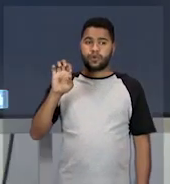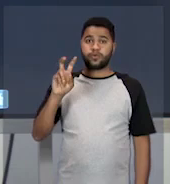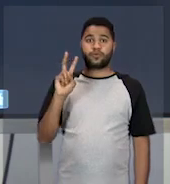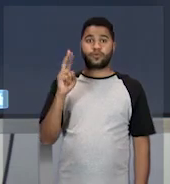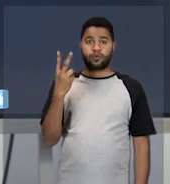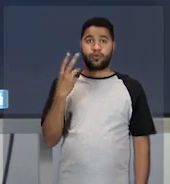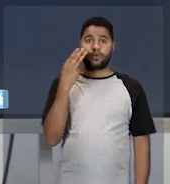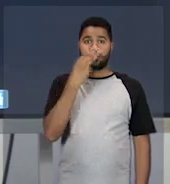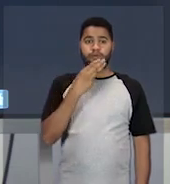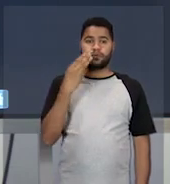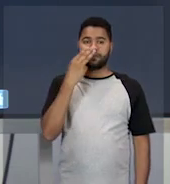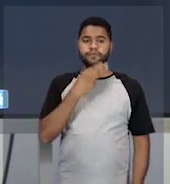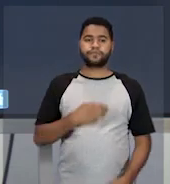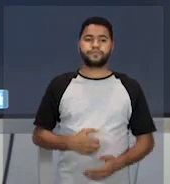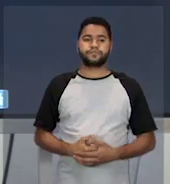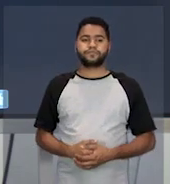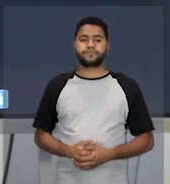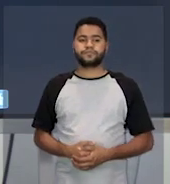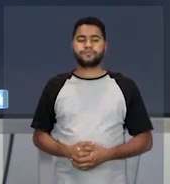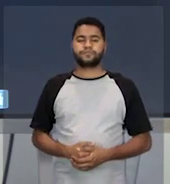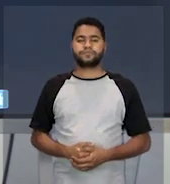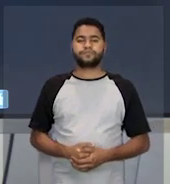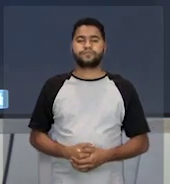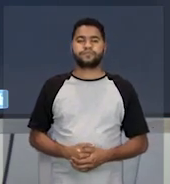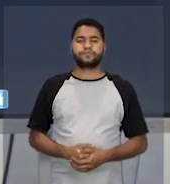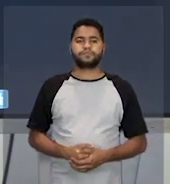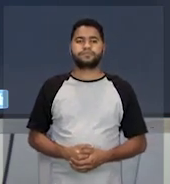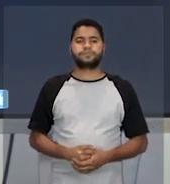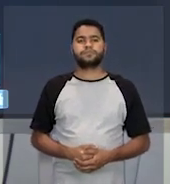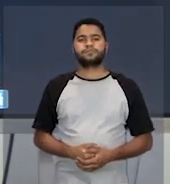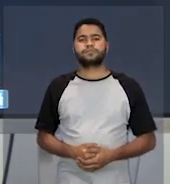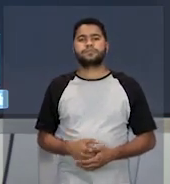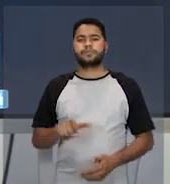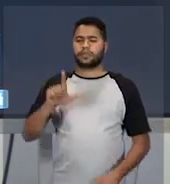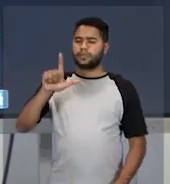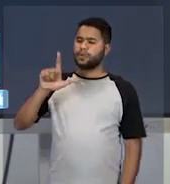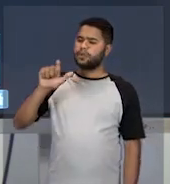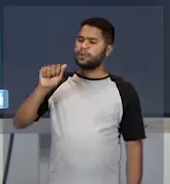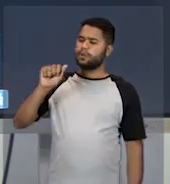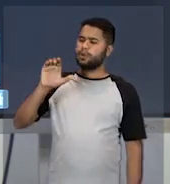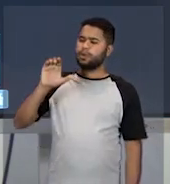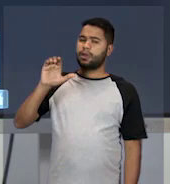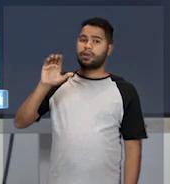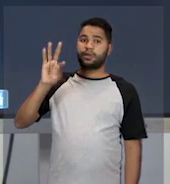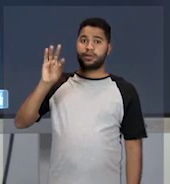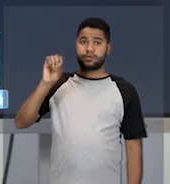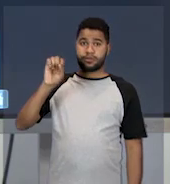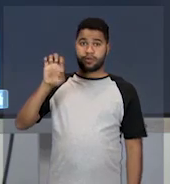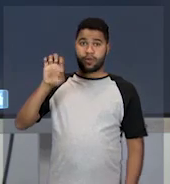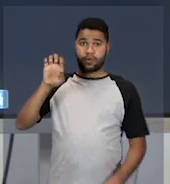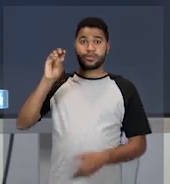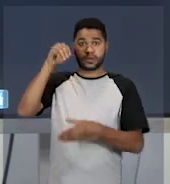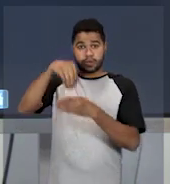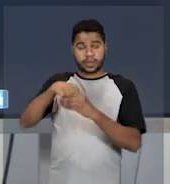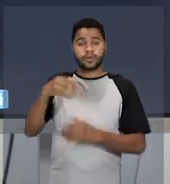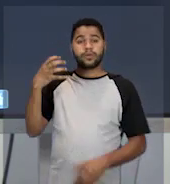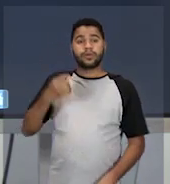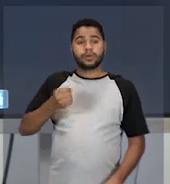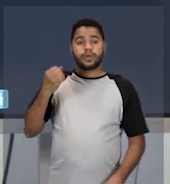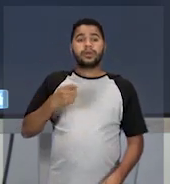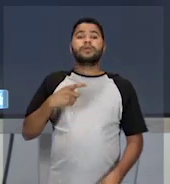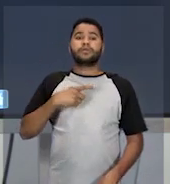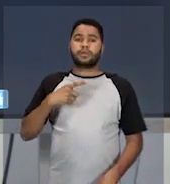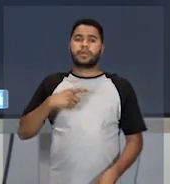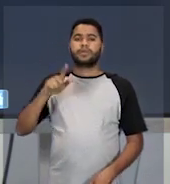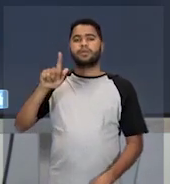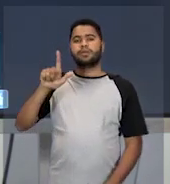dois açúcares, tá? Agora, a lactose, que tem no leite, também tem